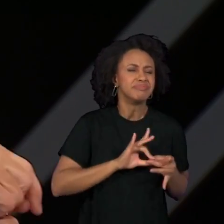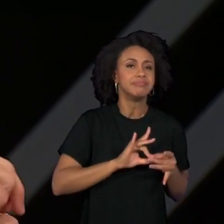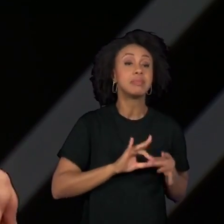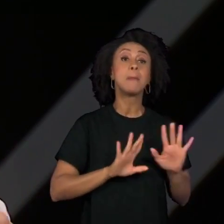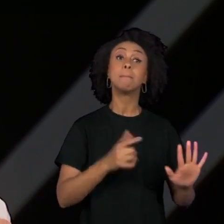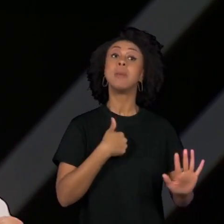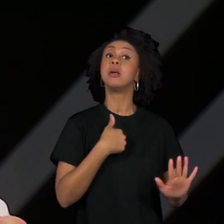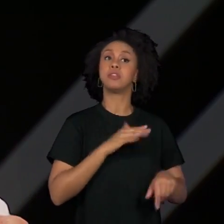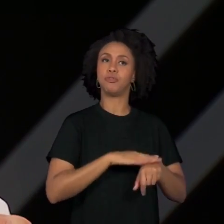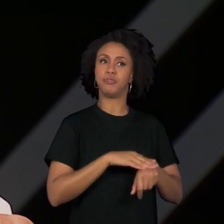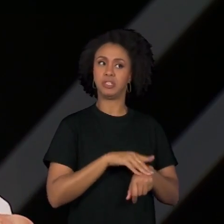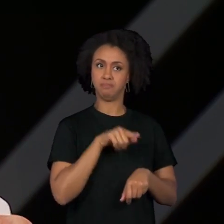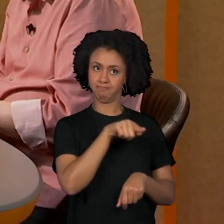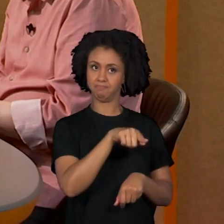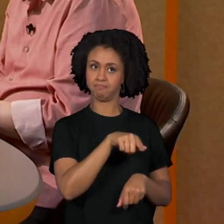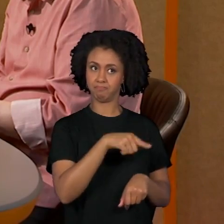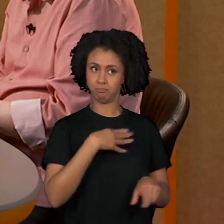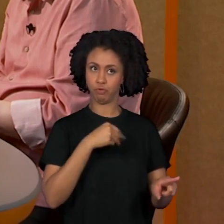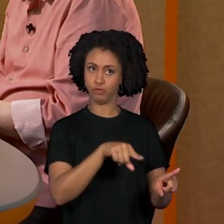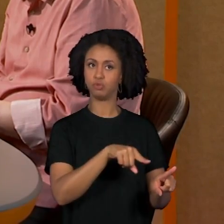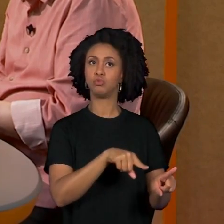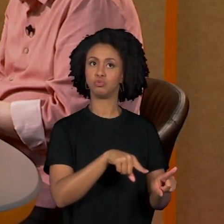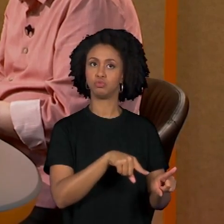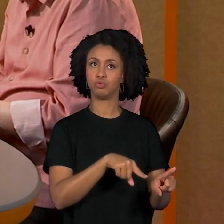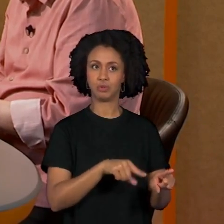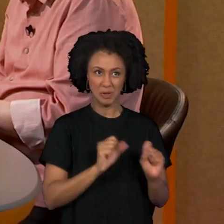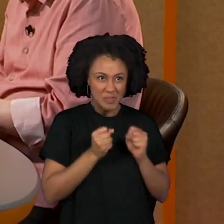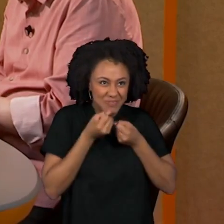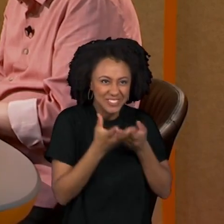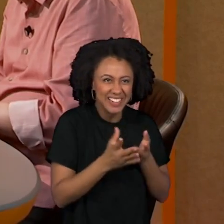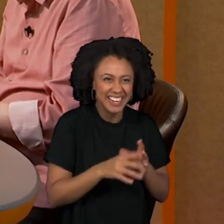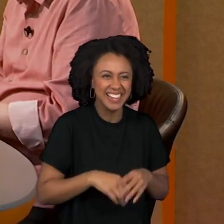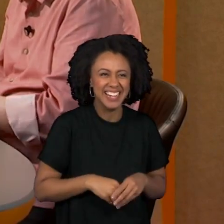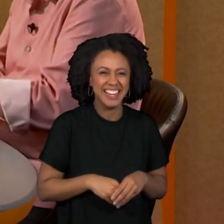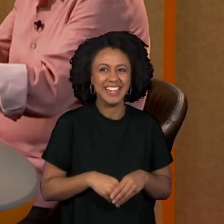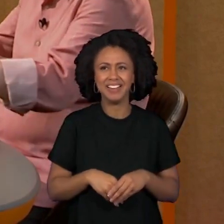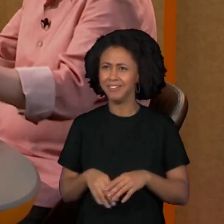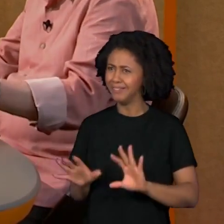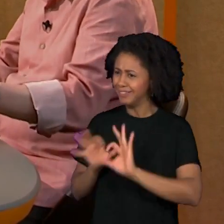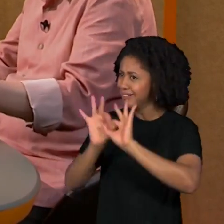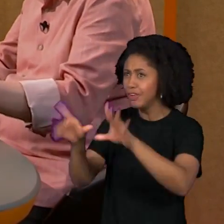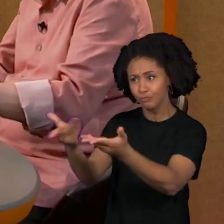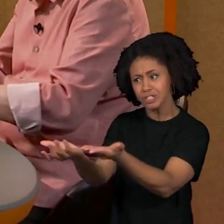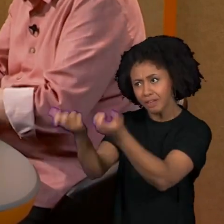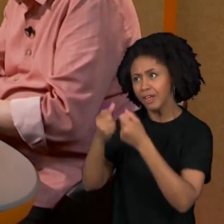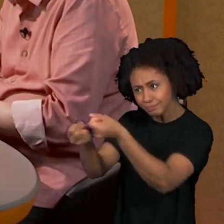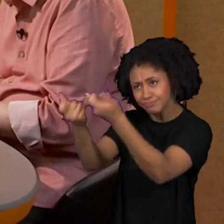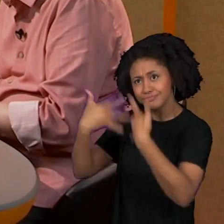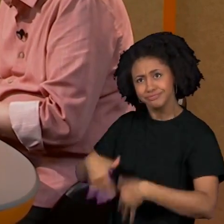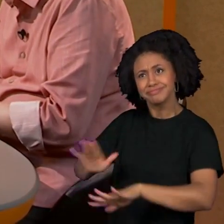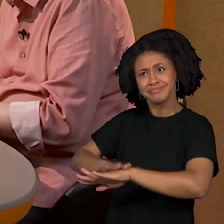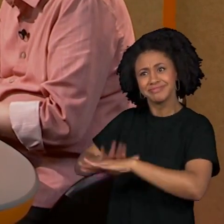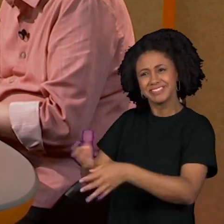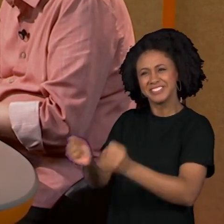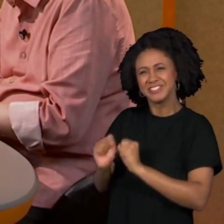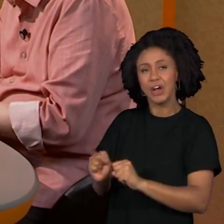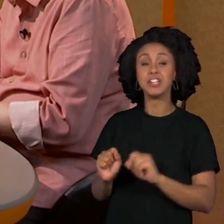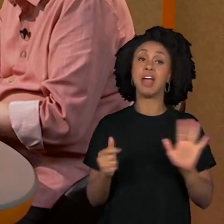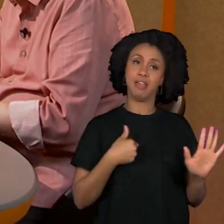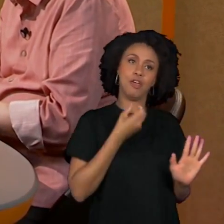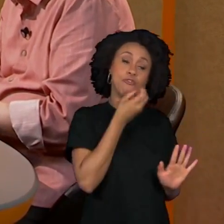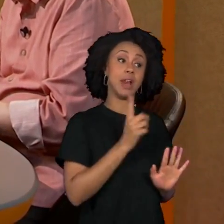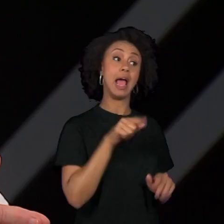uma coisa, viu, com ele. Pode falar? Pode. Eu falei você para veio ele. Aqui para isso. Eu falei, olha, aqui nós